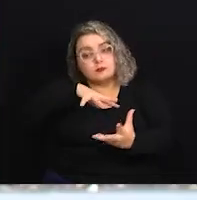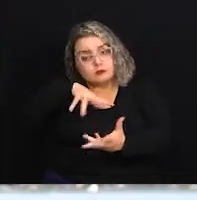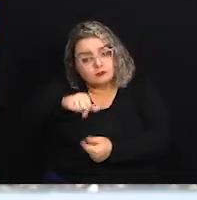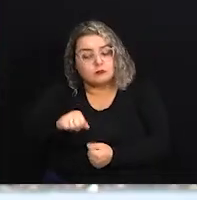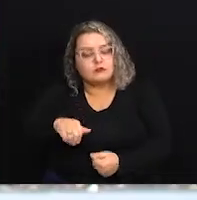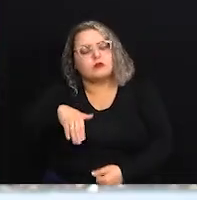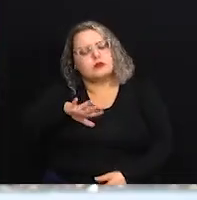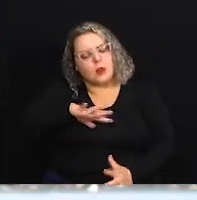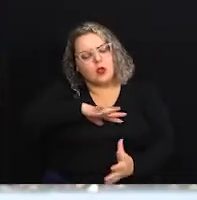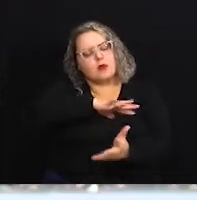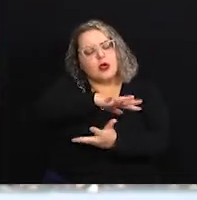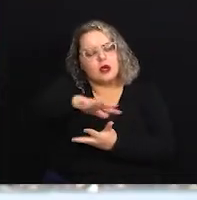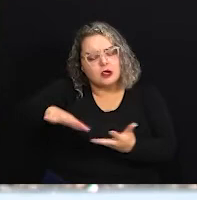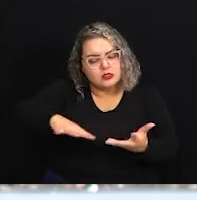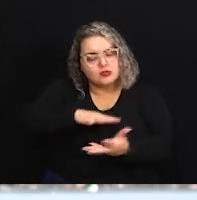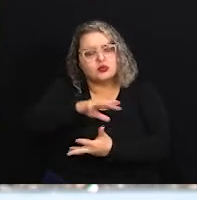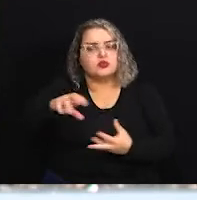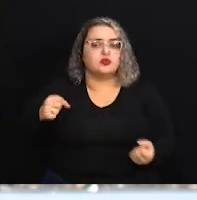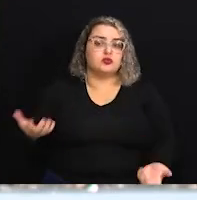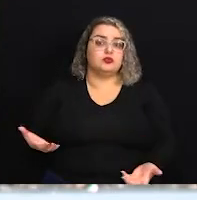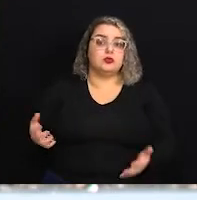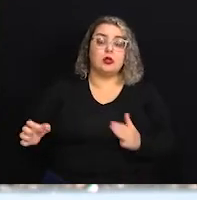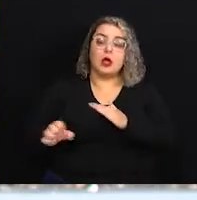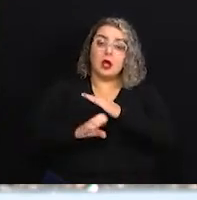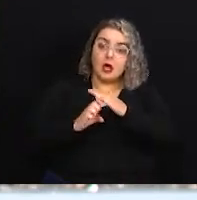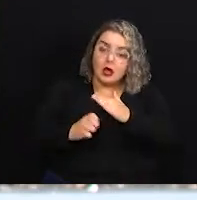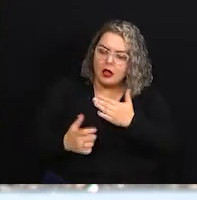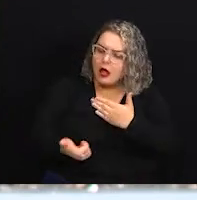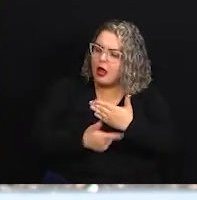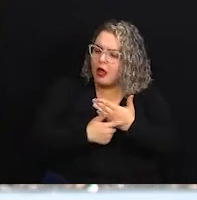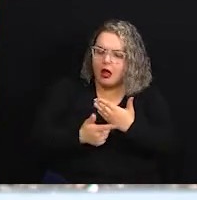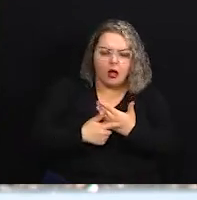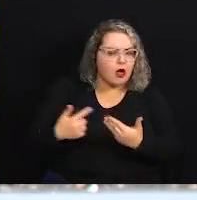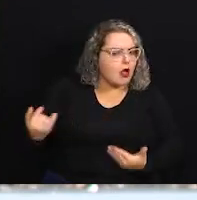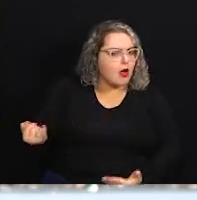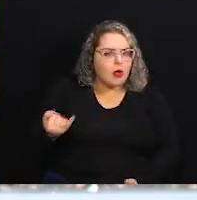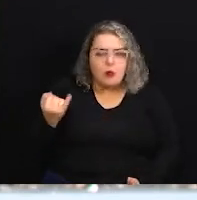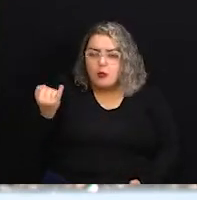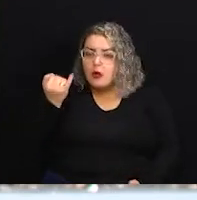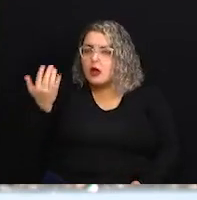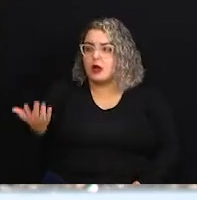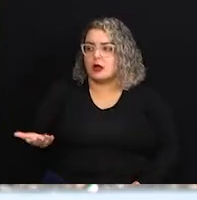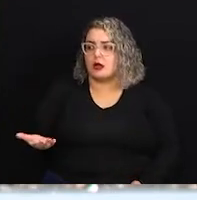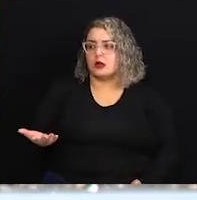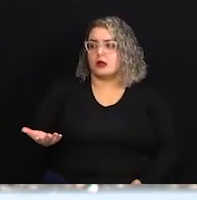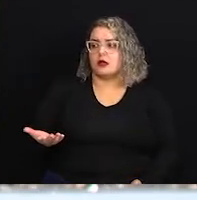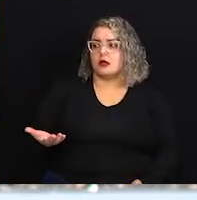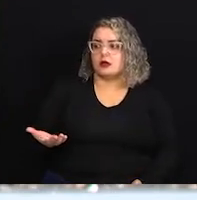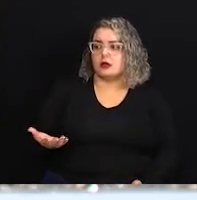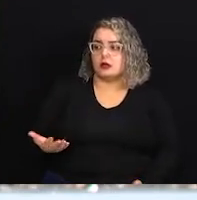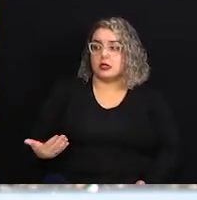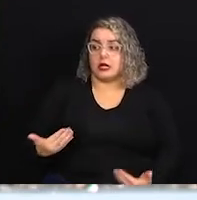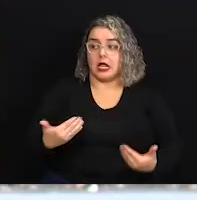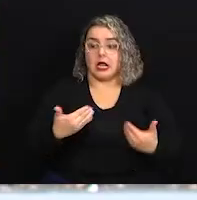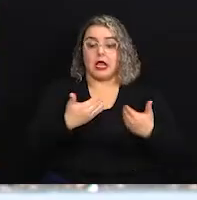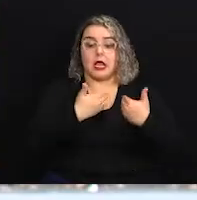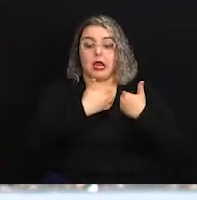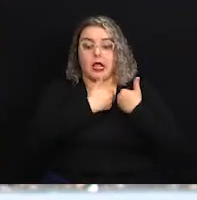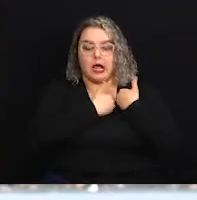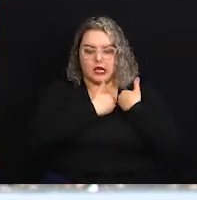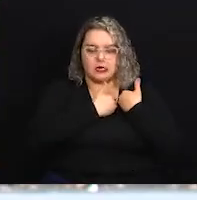contribuam para um mundo mais sustentável. As empresas têm um papel fundamental. A questão